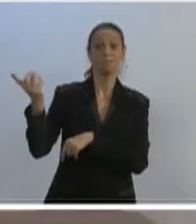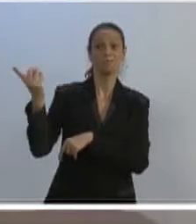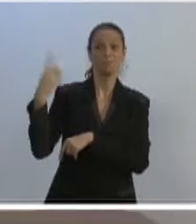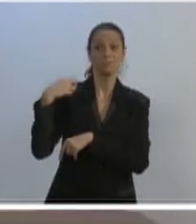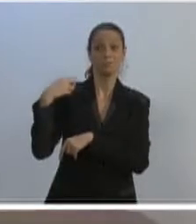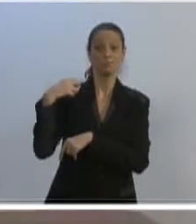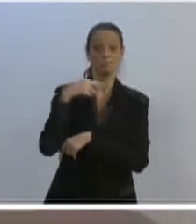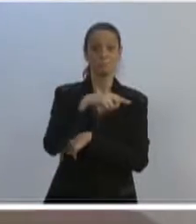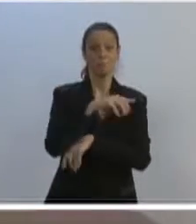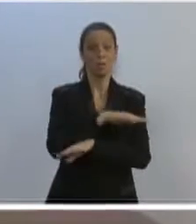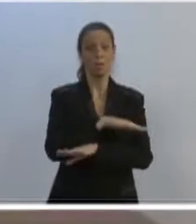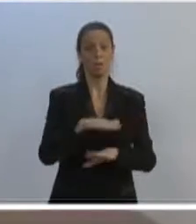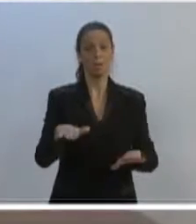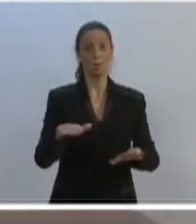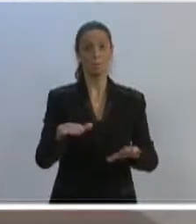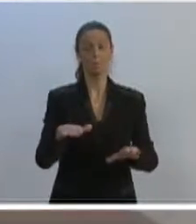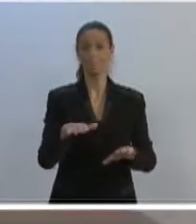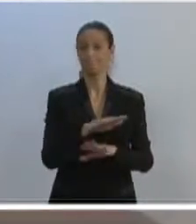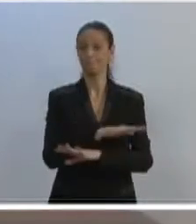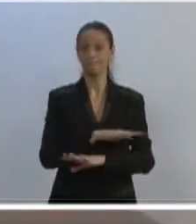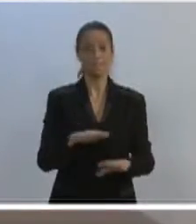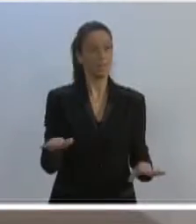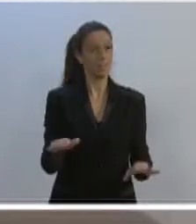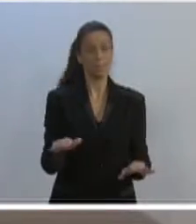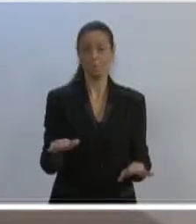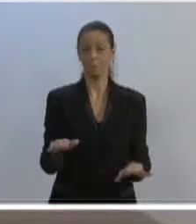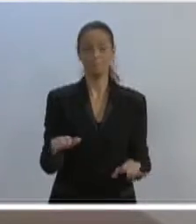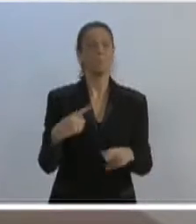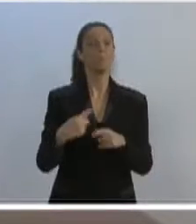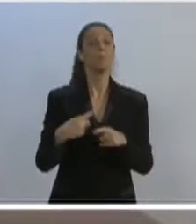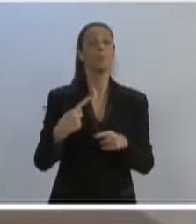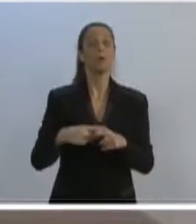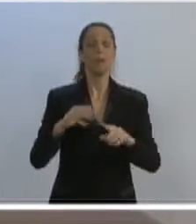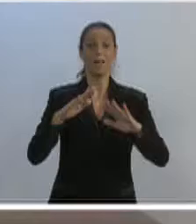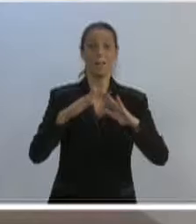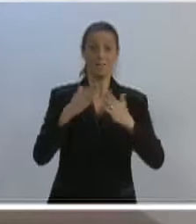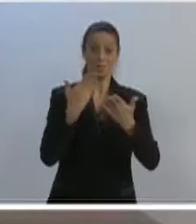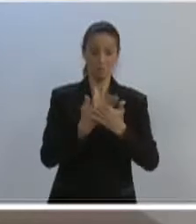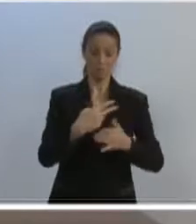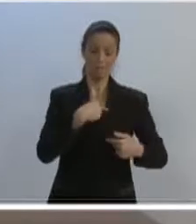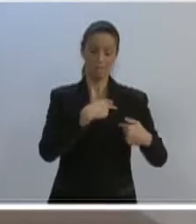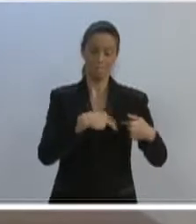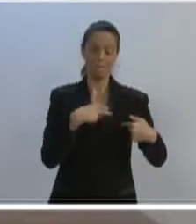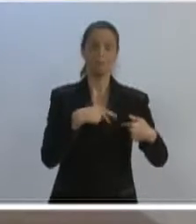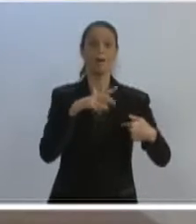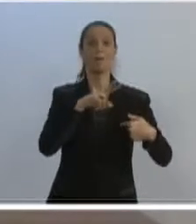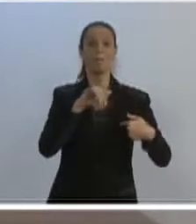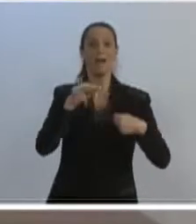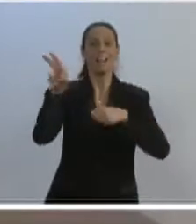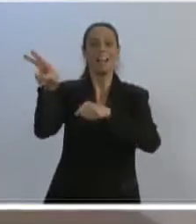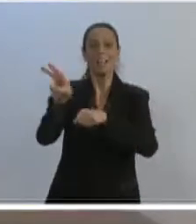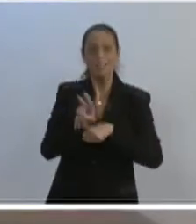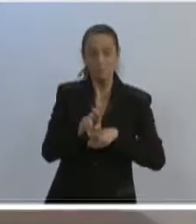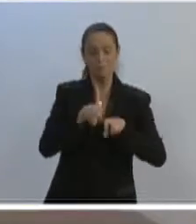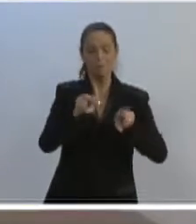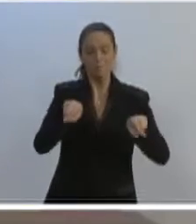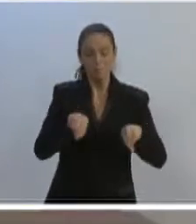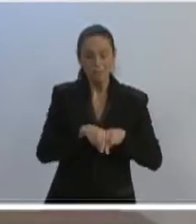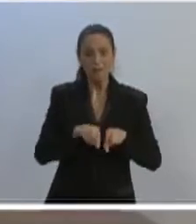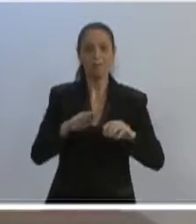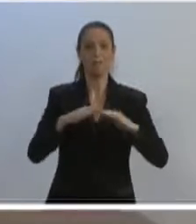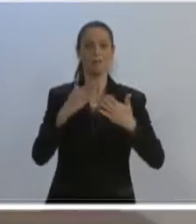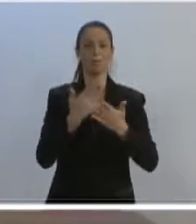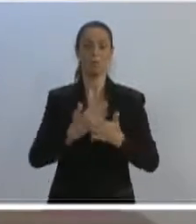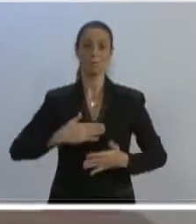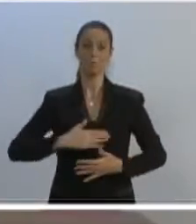seria desalojada para abrigar a escola militar, e eu vou perguntar depois ao Adalberto Dai, senhor presidente, eu acredito que aquele imóvel